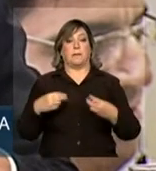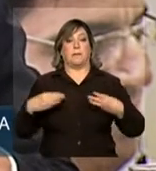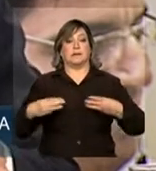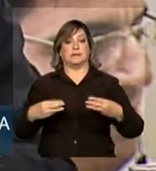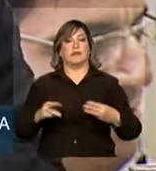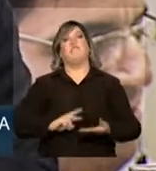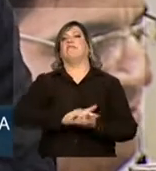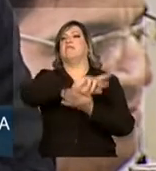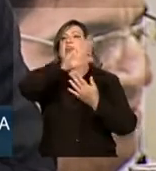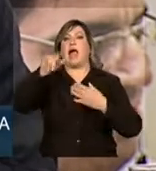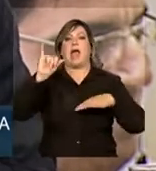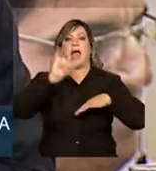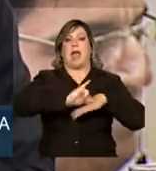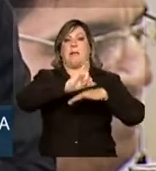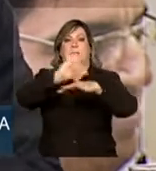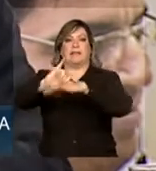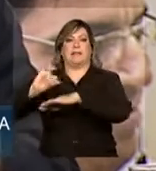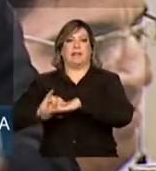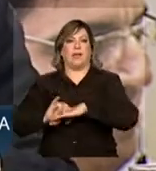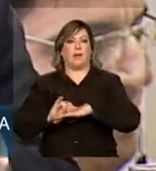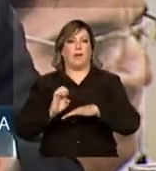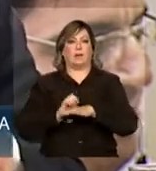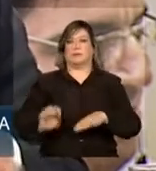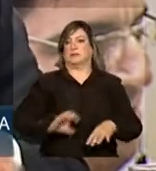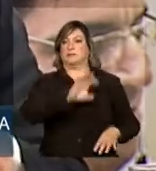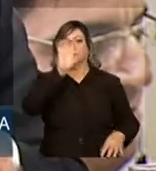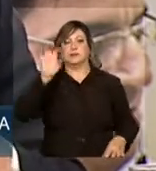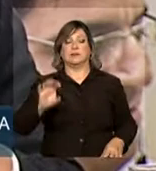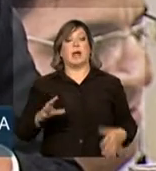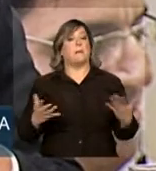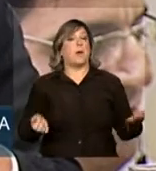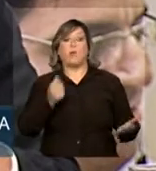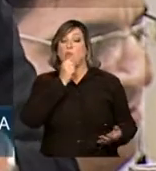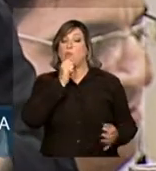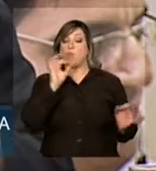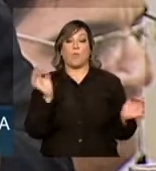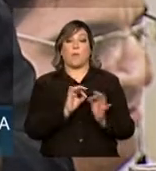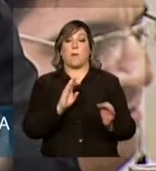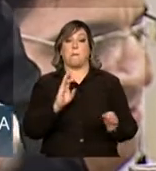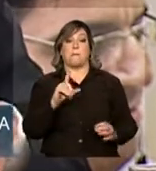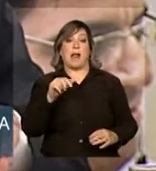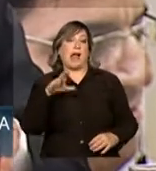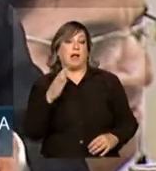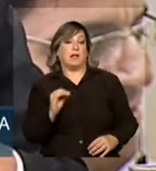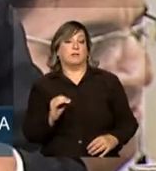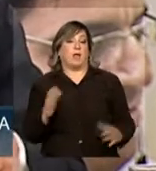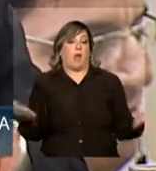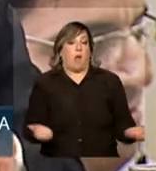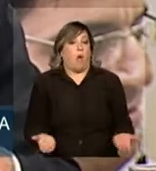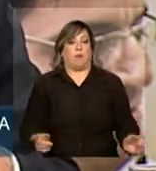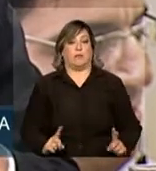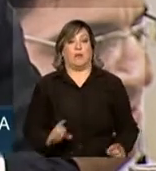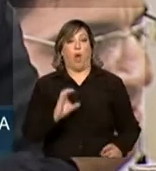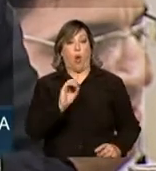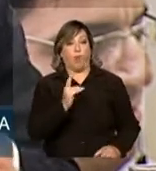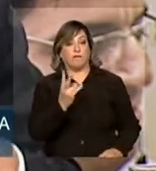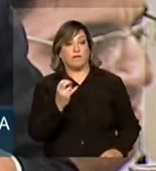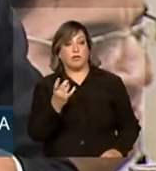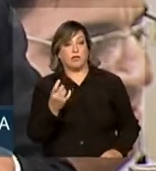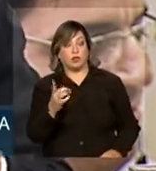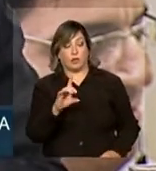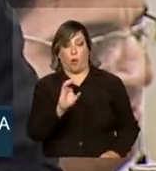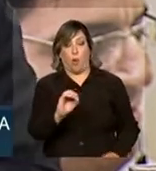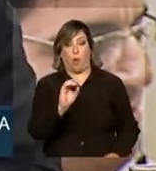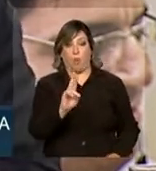capitais nós acompanhamos várias capitais agora não temos nenhum balanço parcial nesse momento a ouvidoria do ministério esperou o dia de